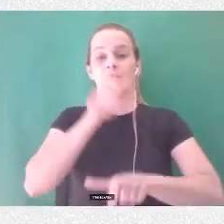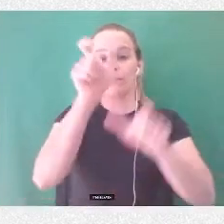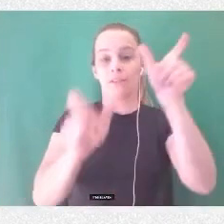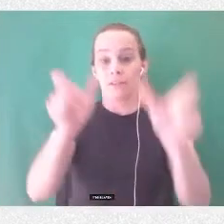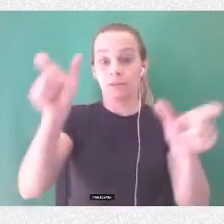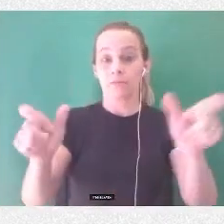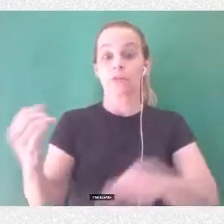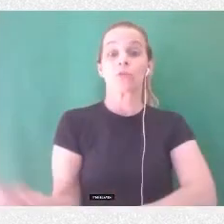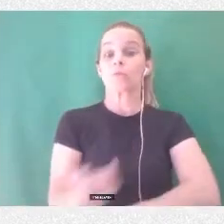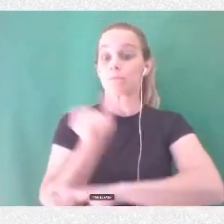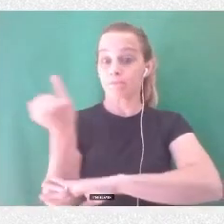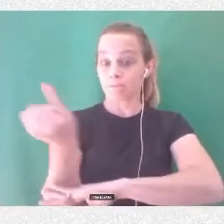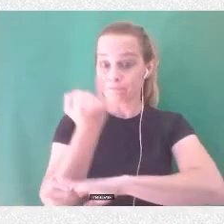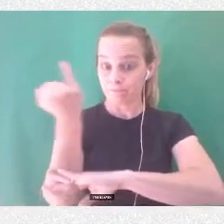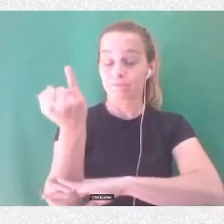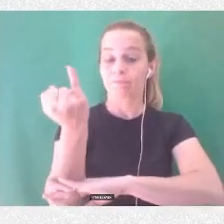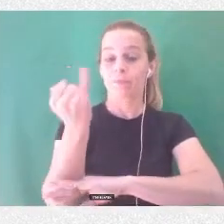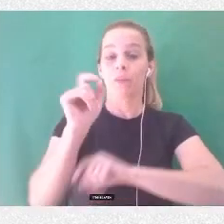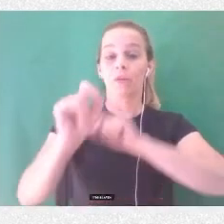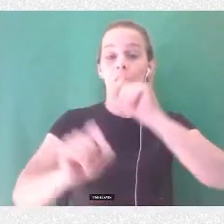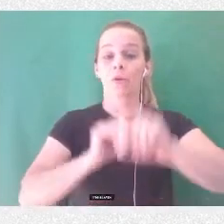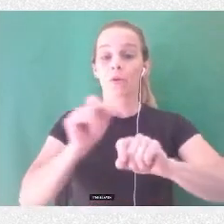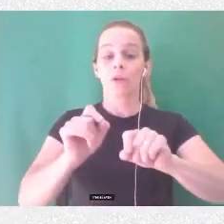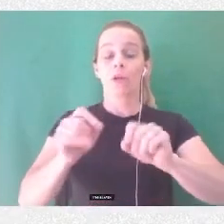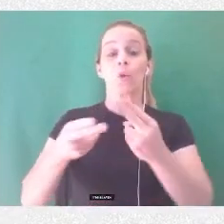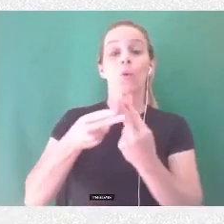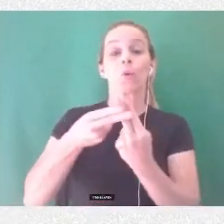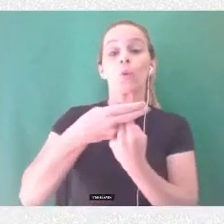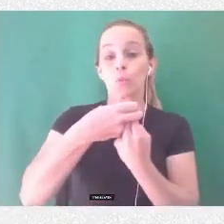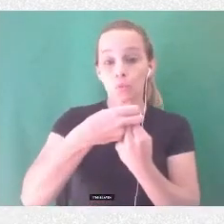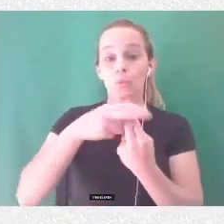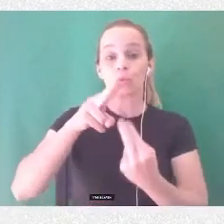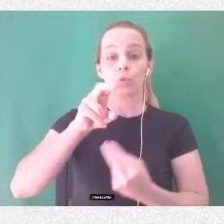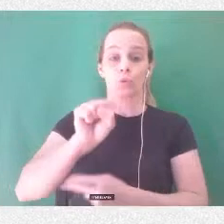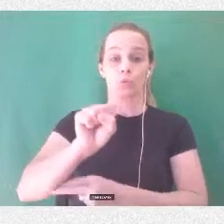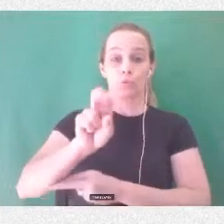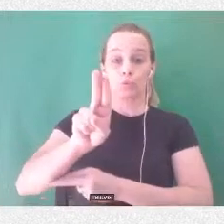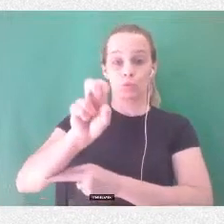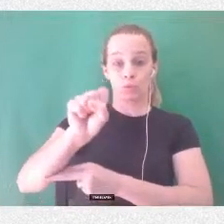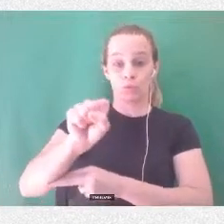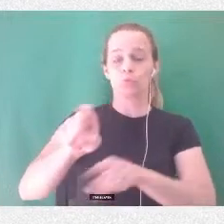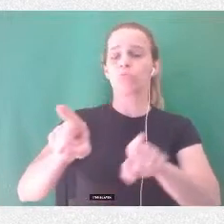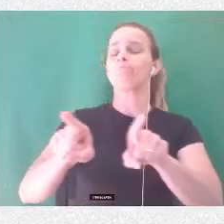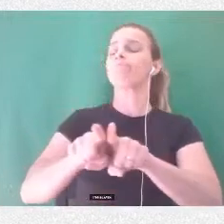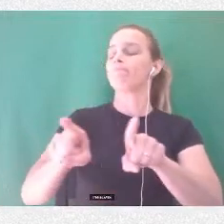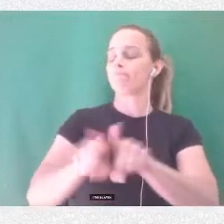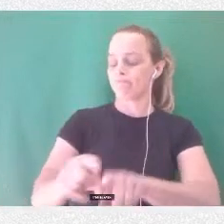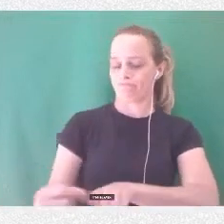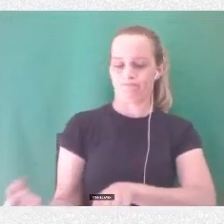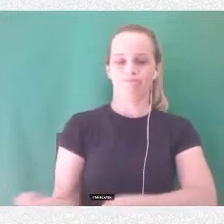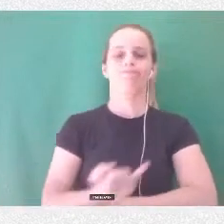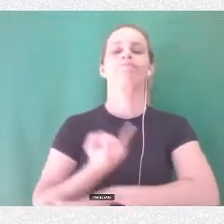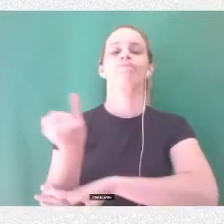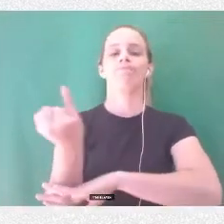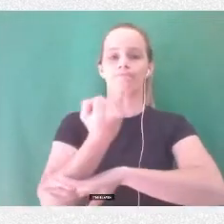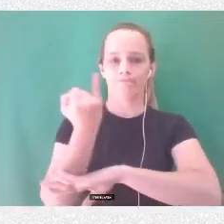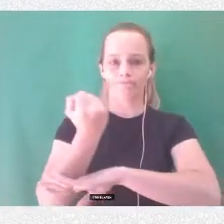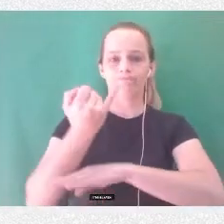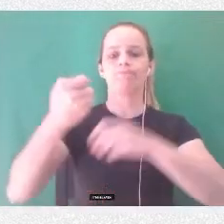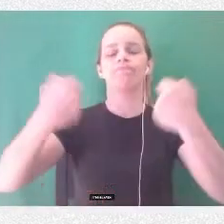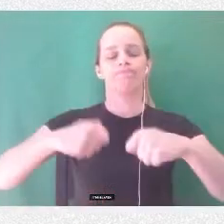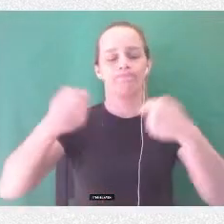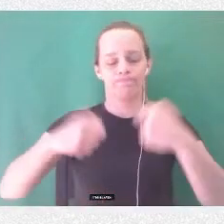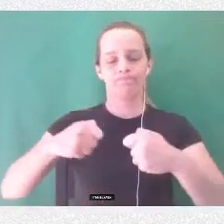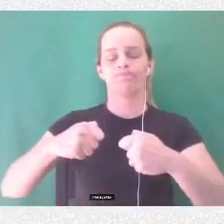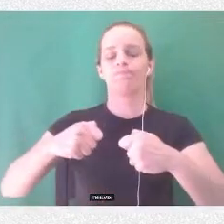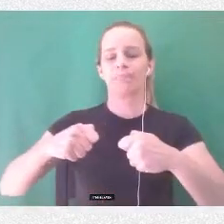importante dizer que o Sistema Único de Saúde também, com a sua capilaridade, precisa ser fortalecido.